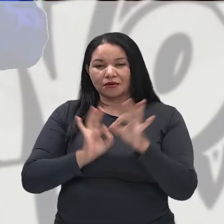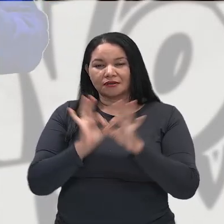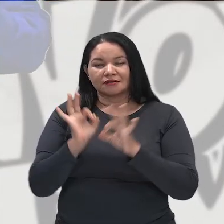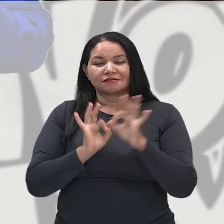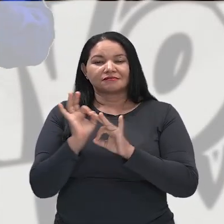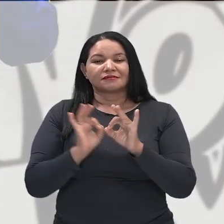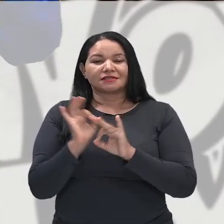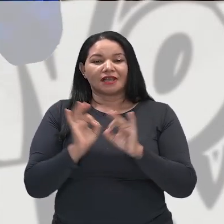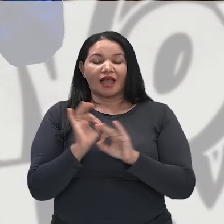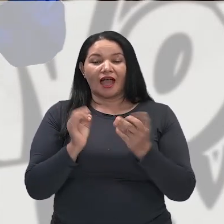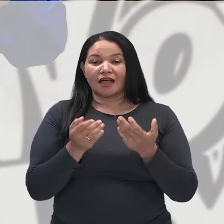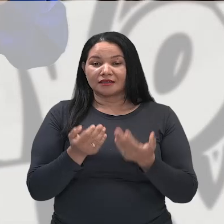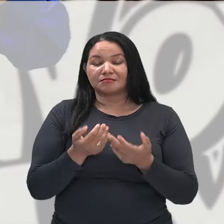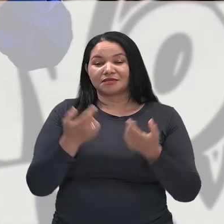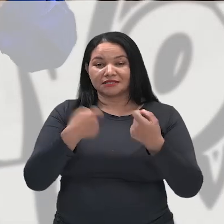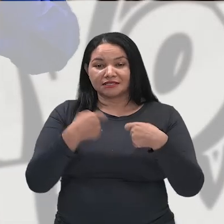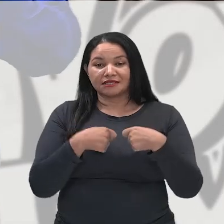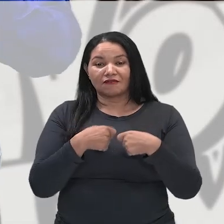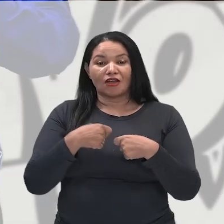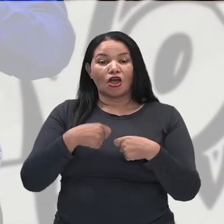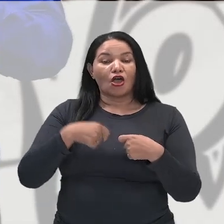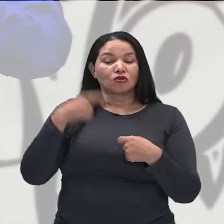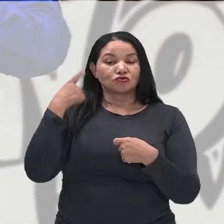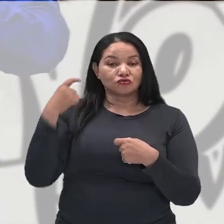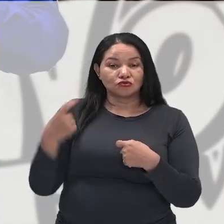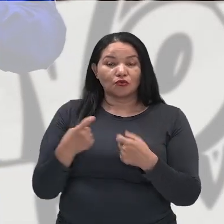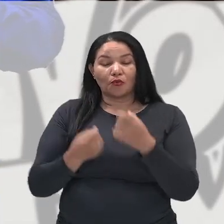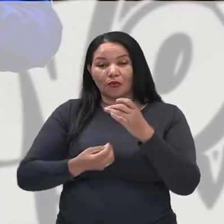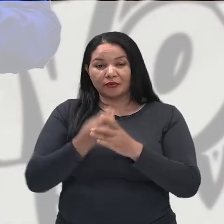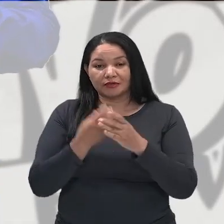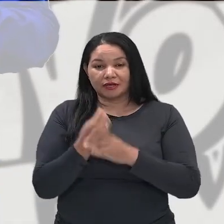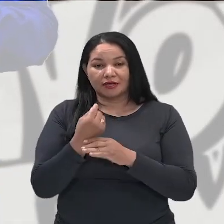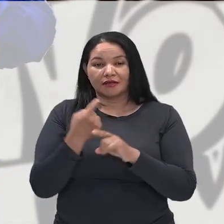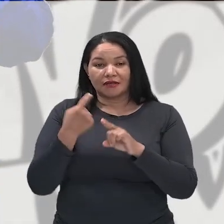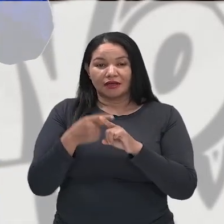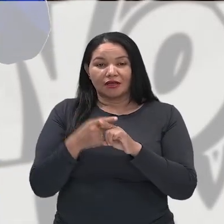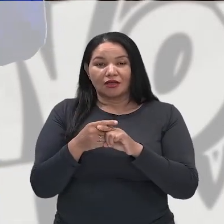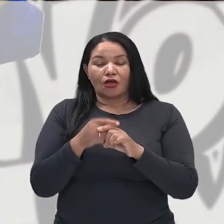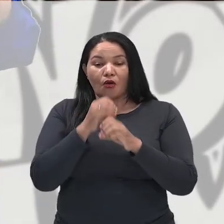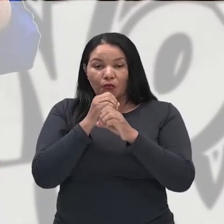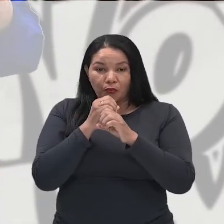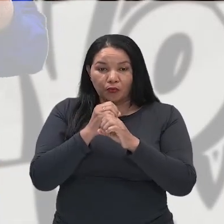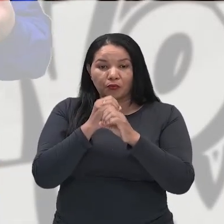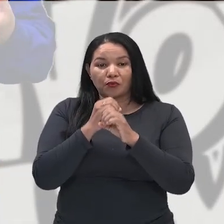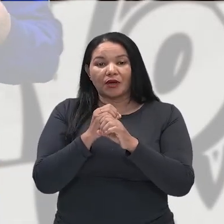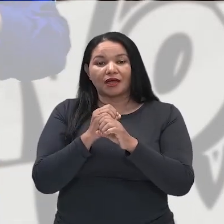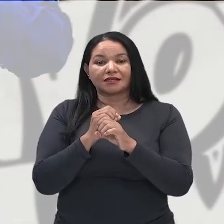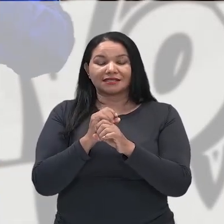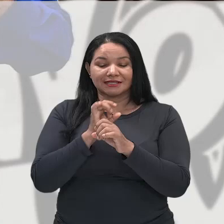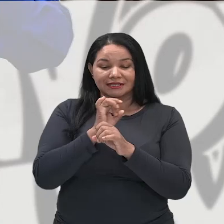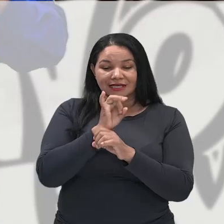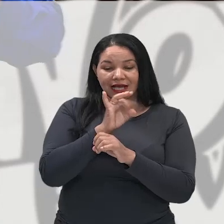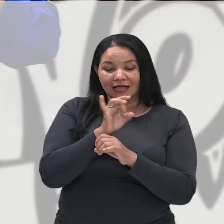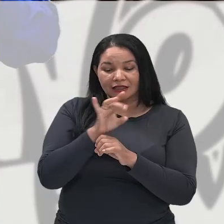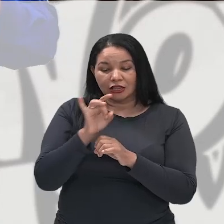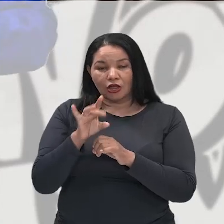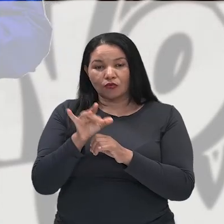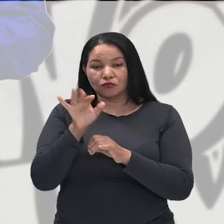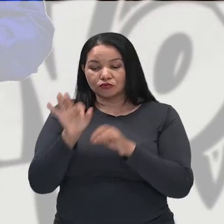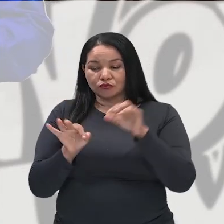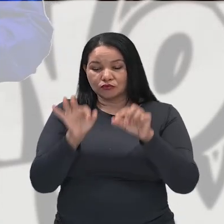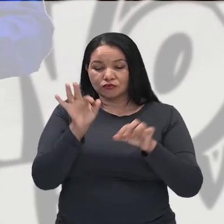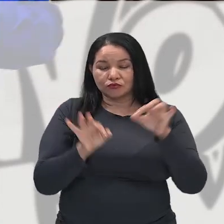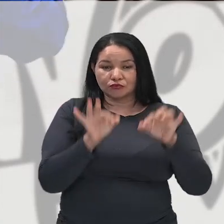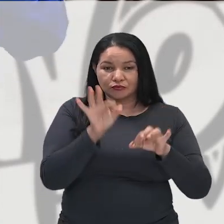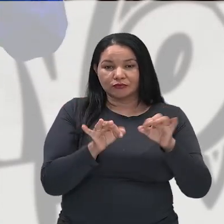produzir o som. E como é que ele produzia? Ele soprava nesses canos. Então, cada um do público, nessa